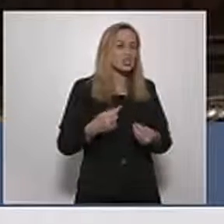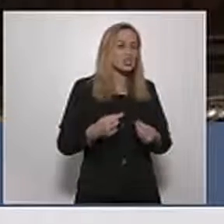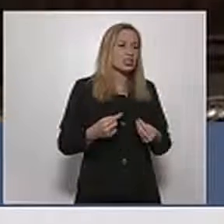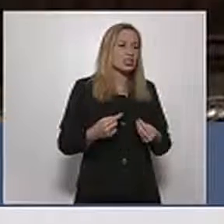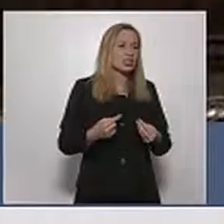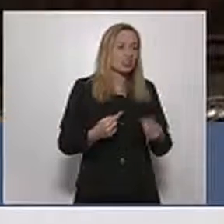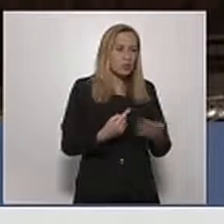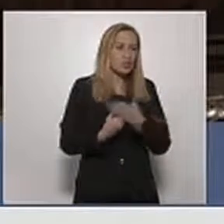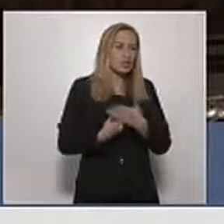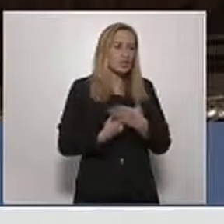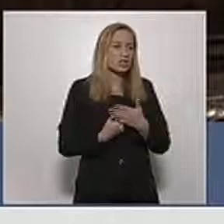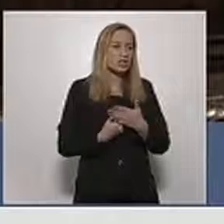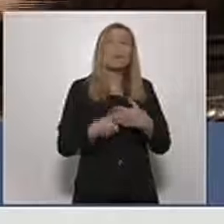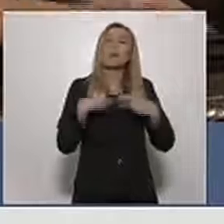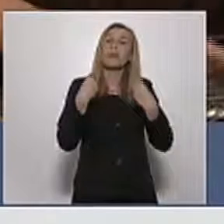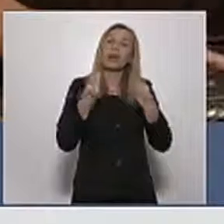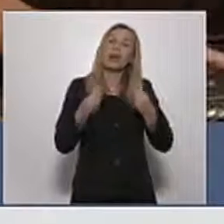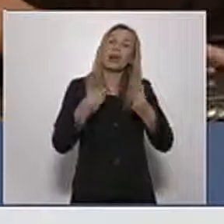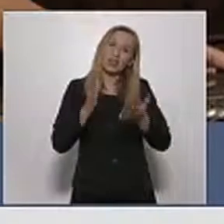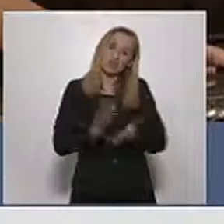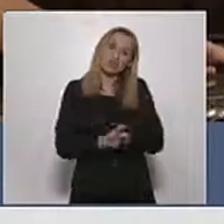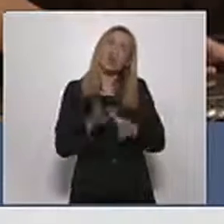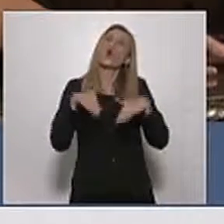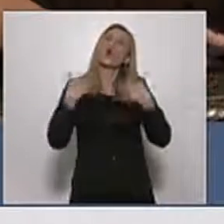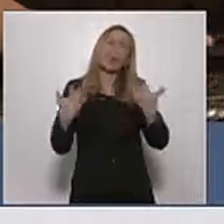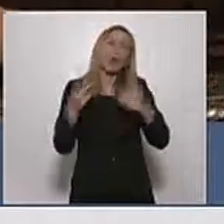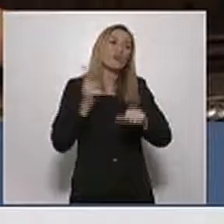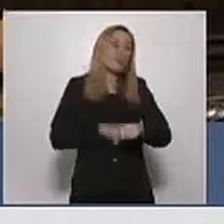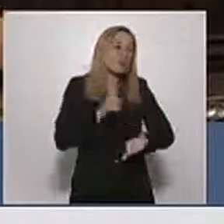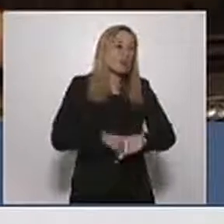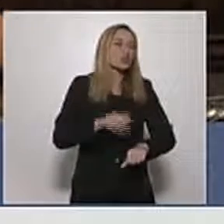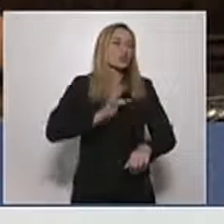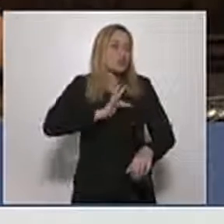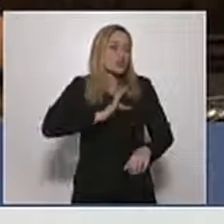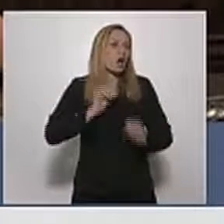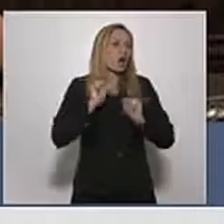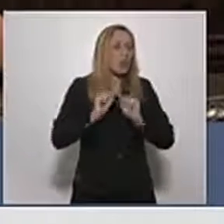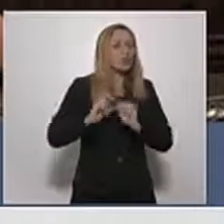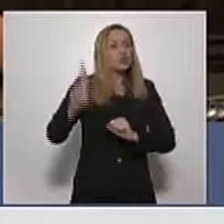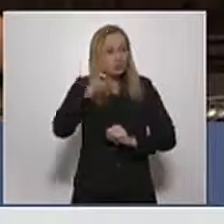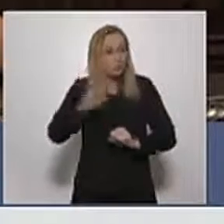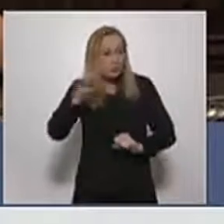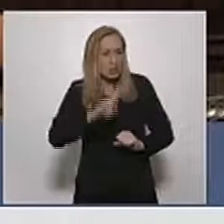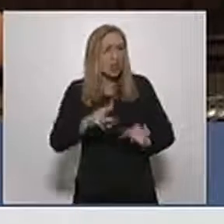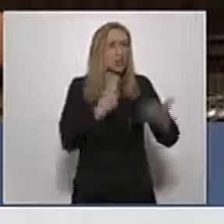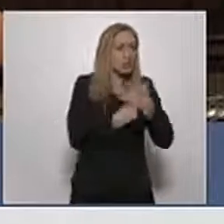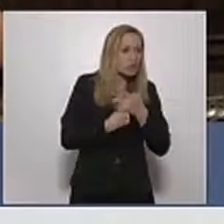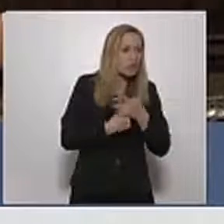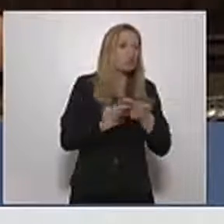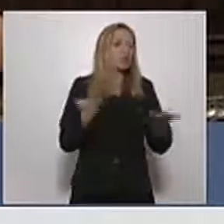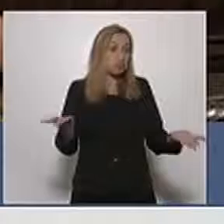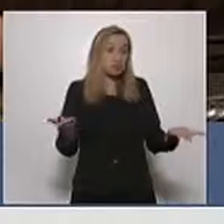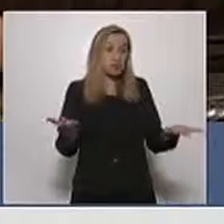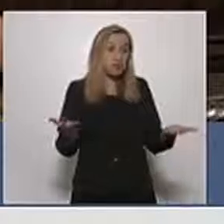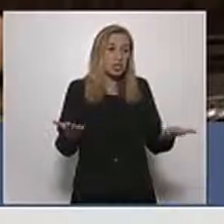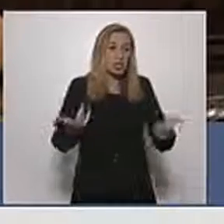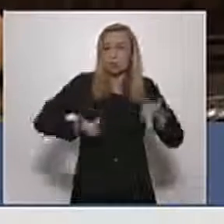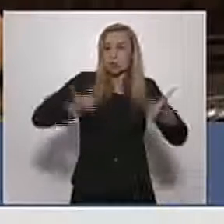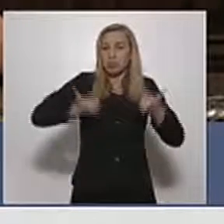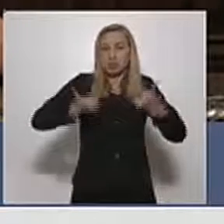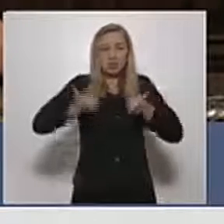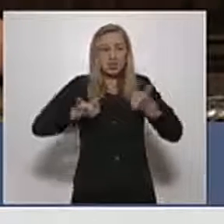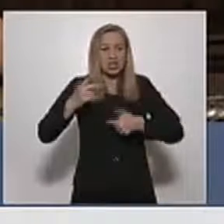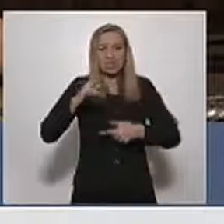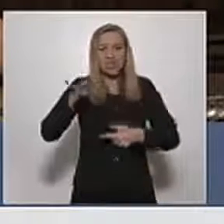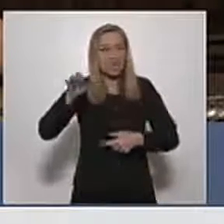E auto de resistência para quem, né? Em que momento que um policial pode usar o auto de resistência? Afinal, não tem tiroteio na Vieira Solto,